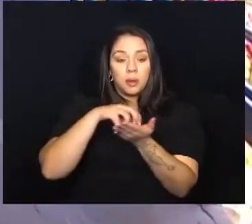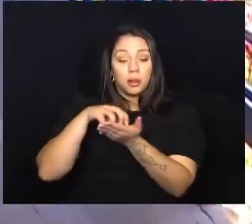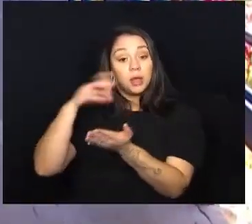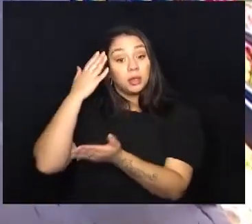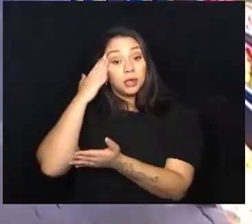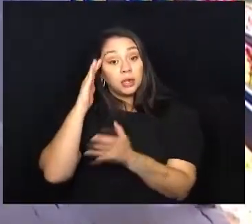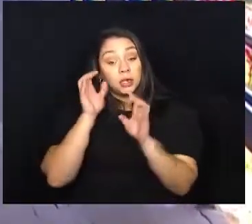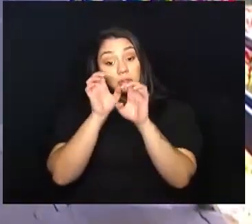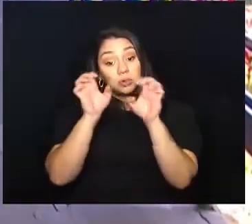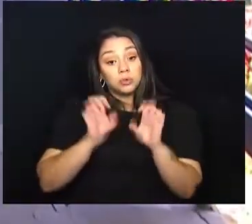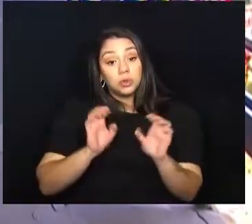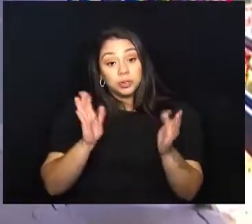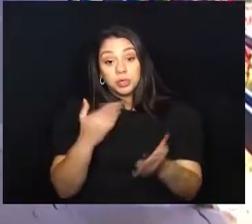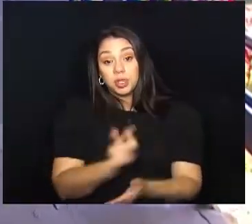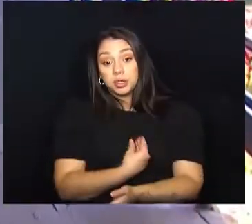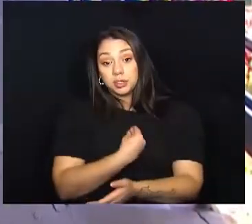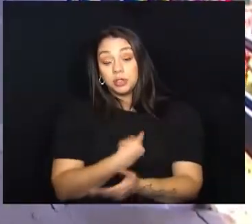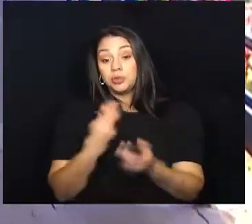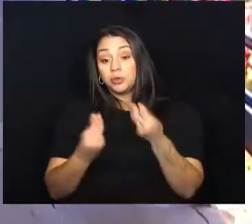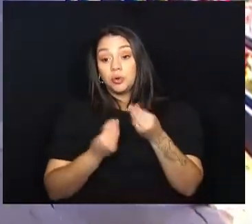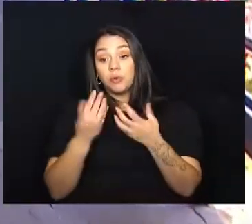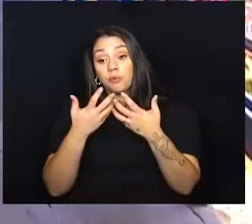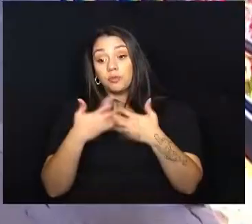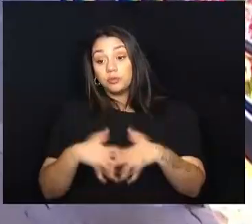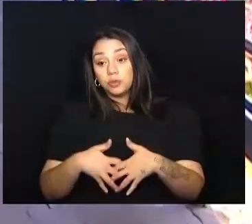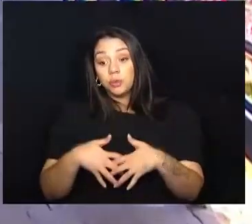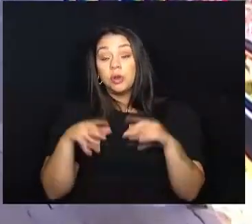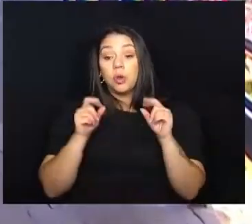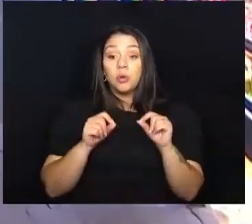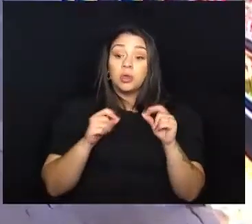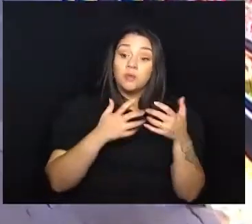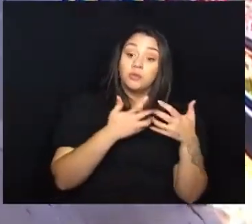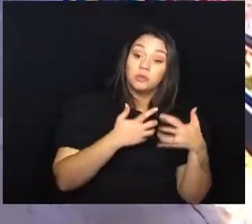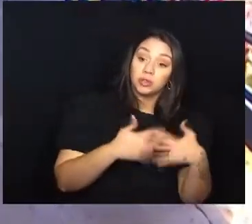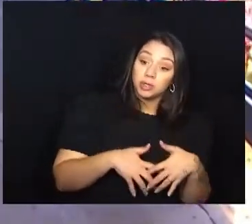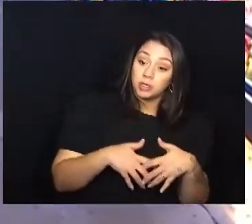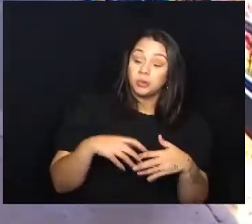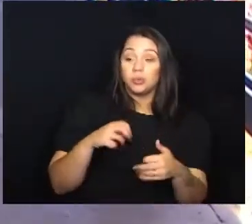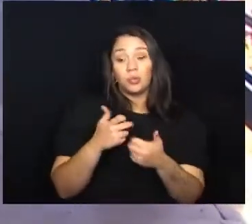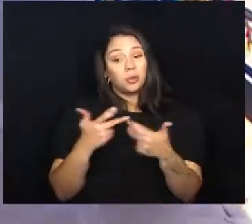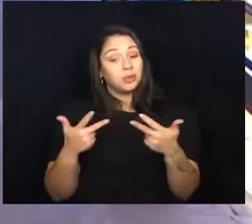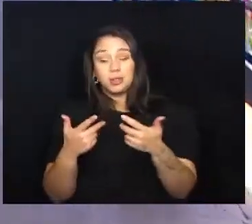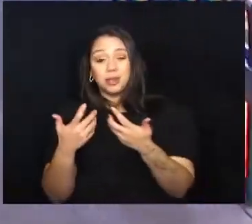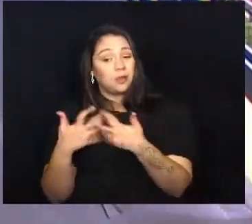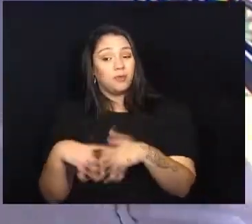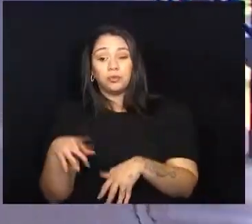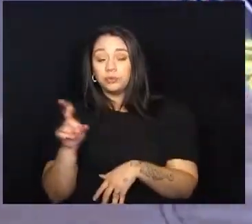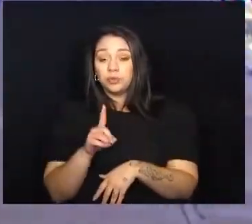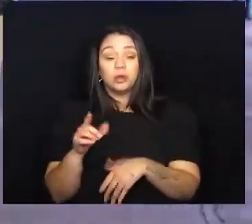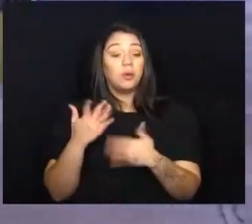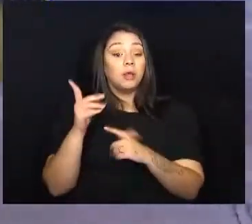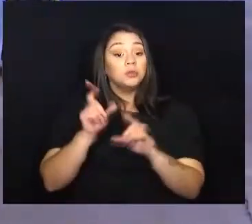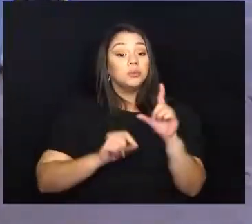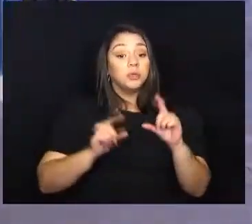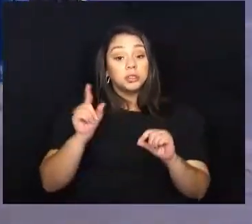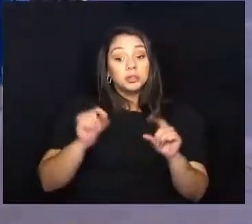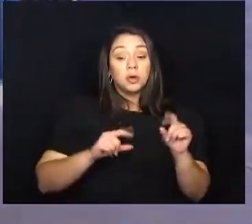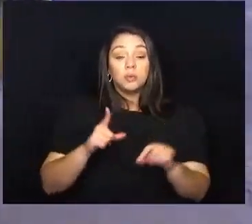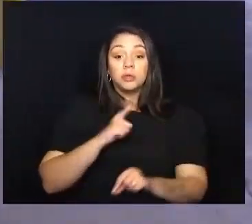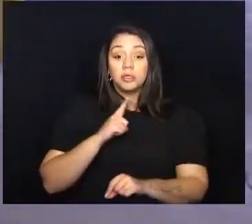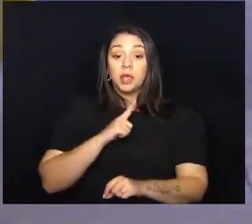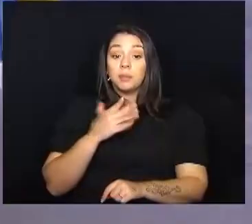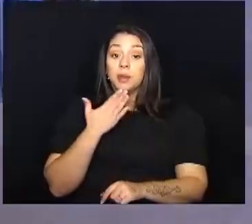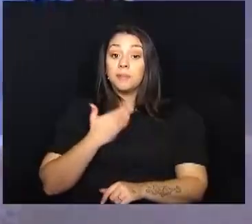existe, como que ela funciona, saber o que está funcionando, o que não está funcionando, quais opções a gente pode fazer para melhorar